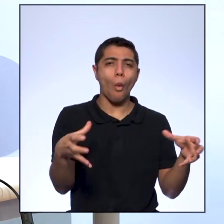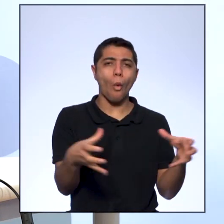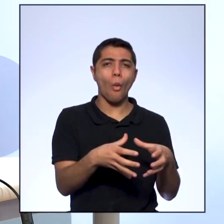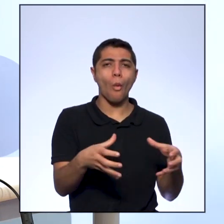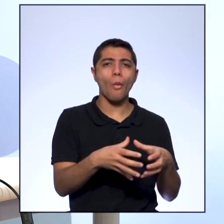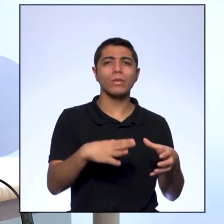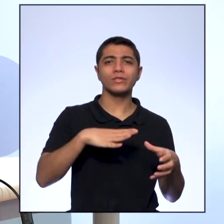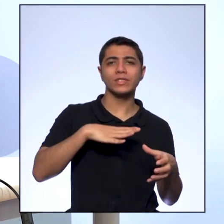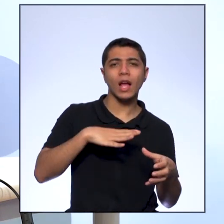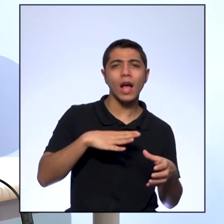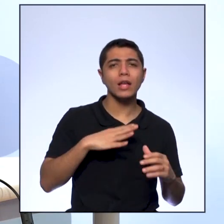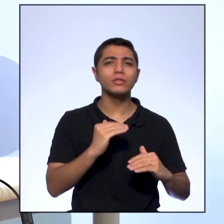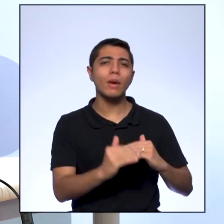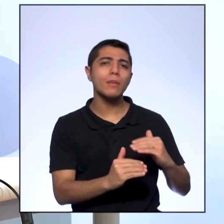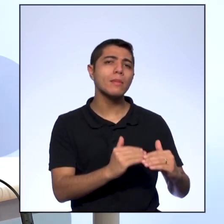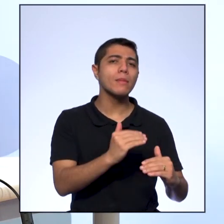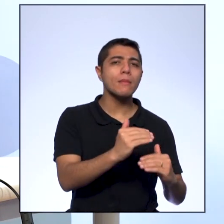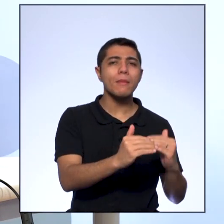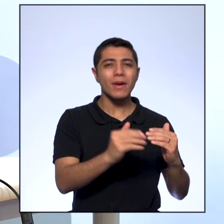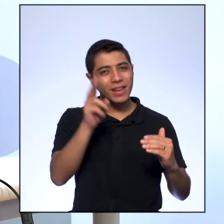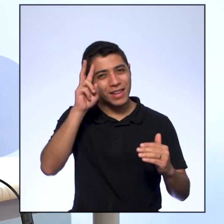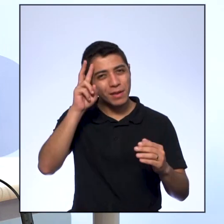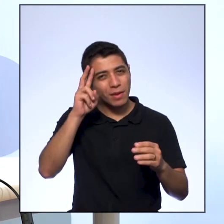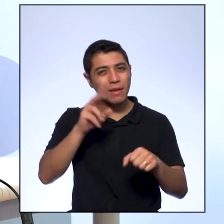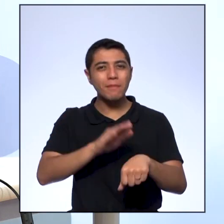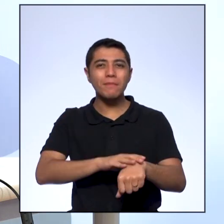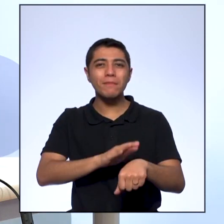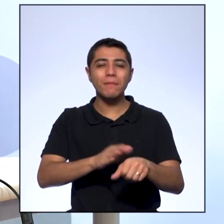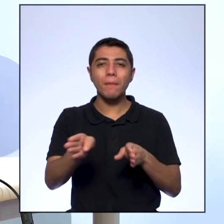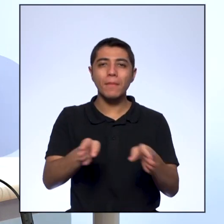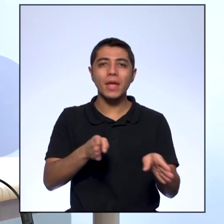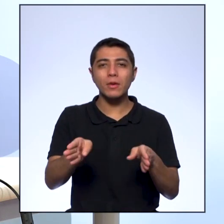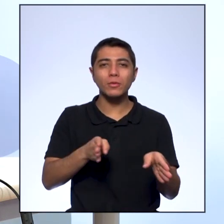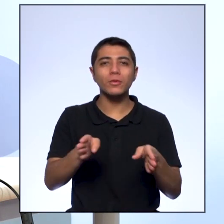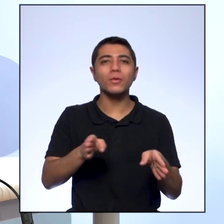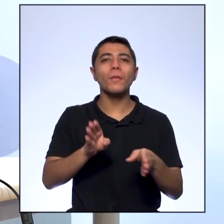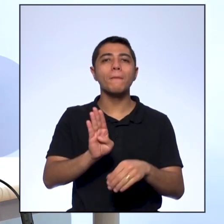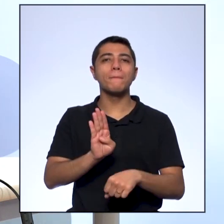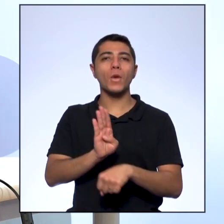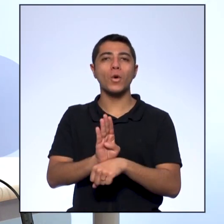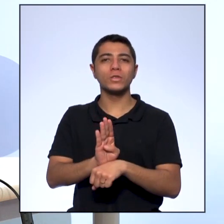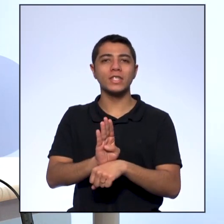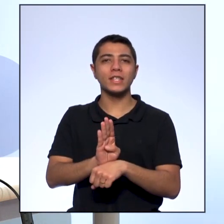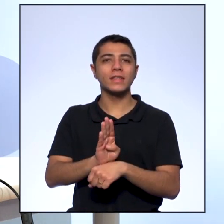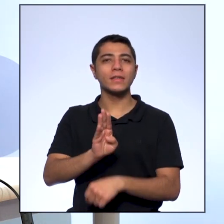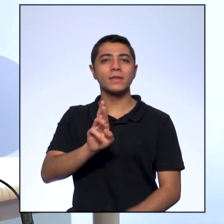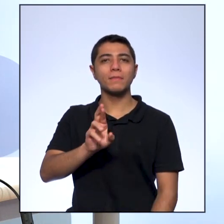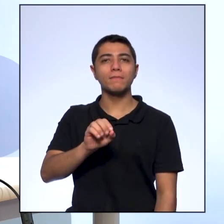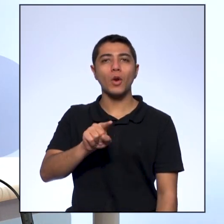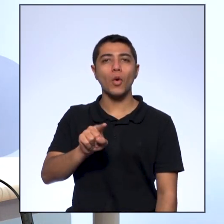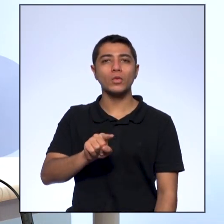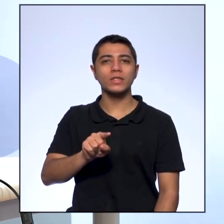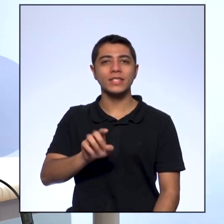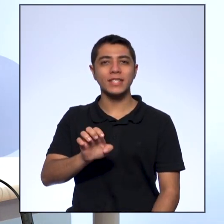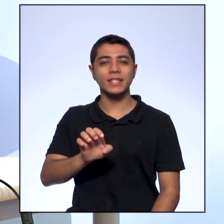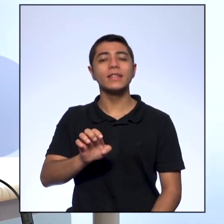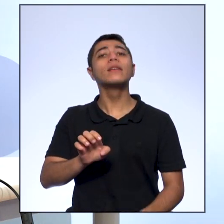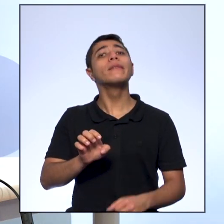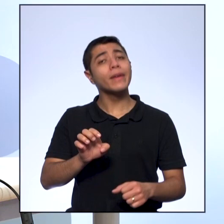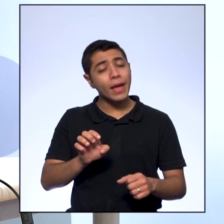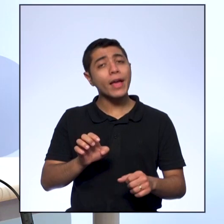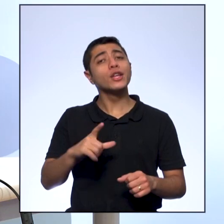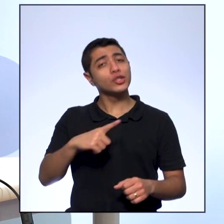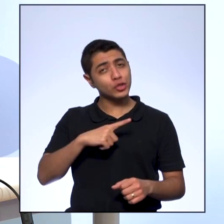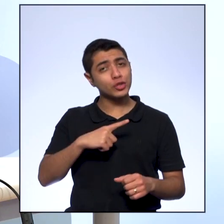do Bronze, o crescente fértil, E o Egito é uma dessas civilizações aí. A gente chegou a falar do